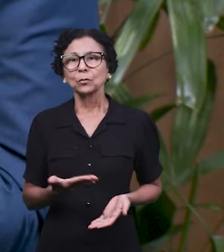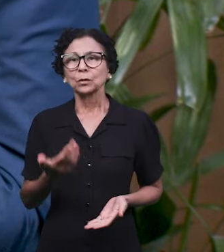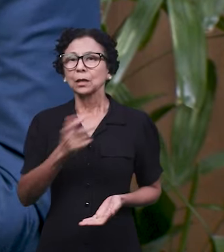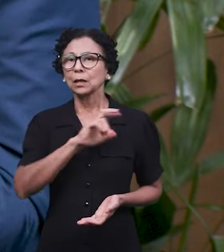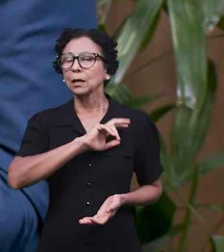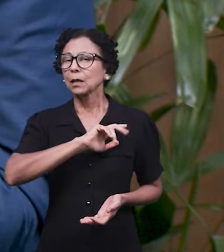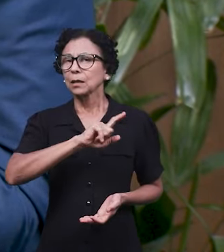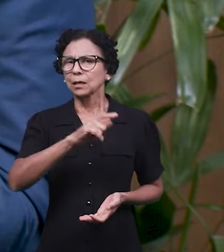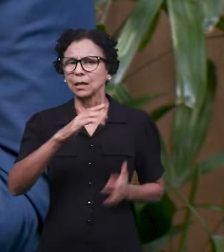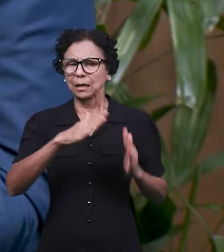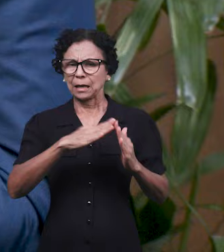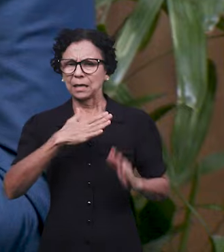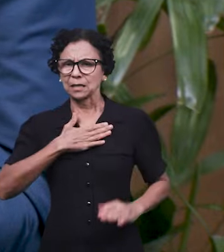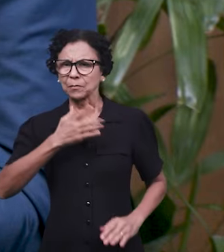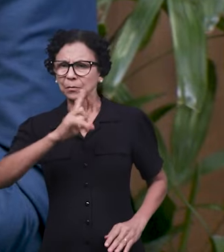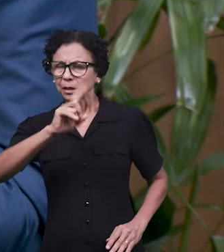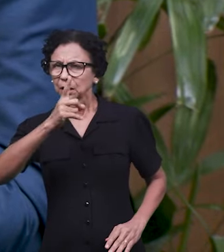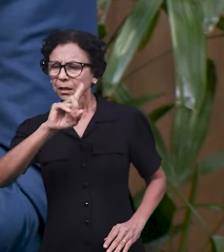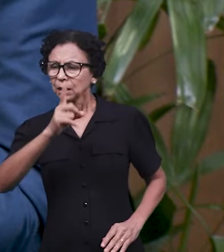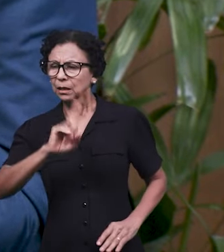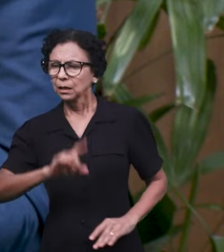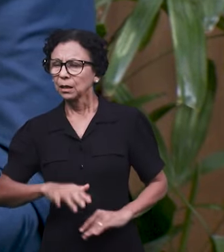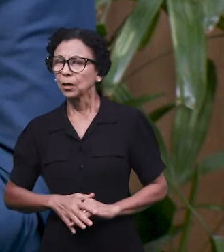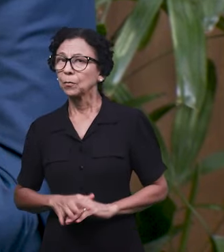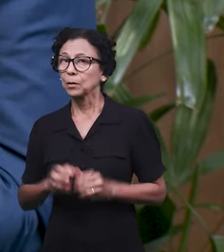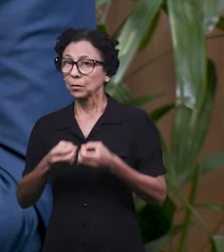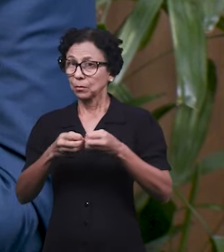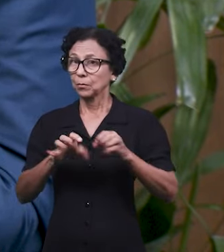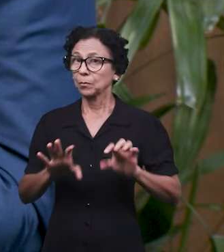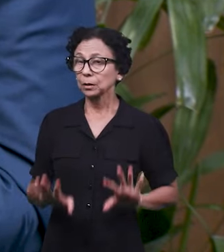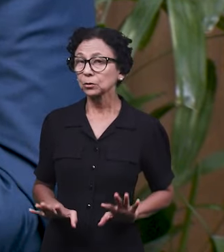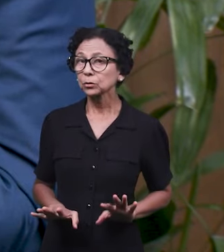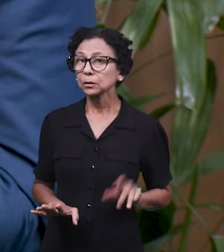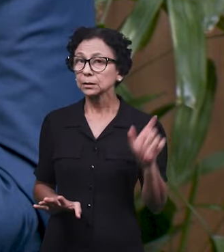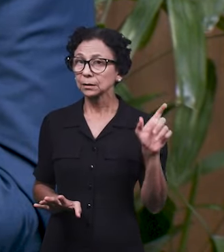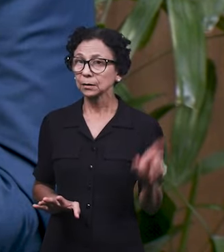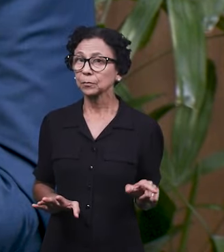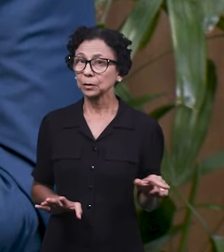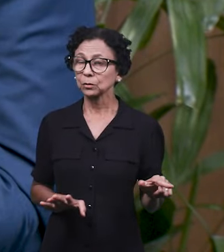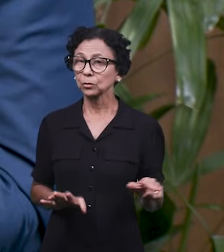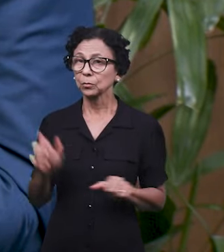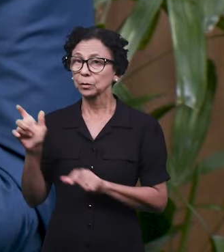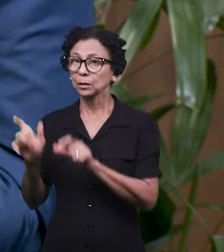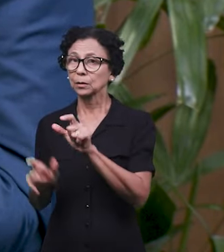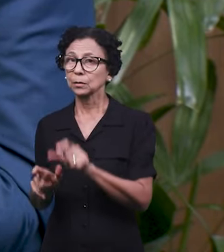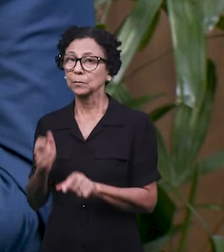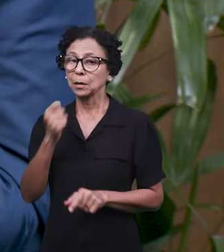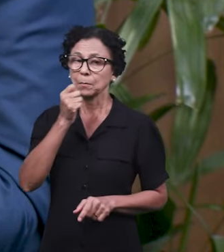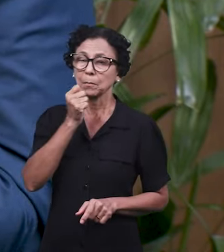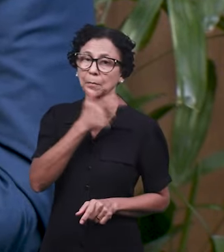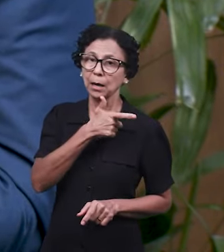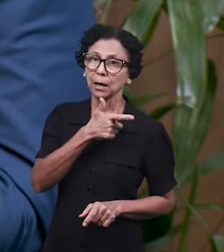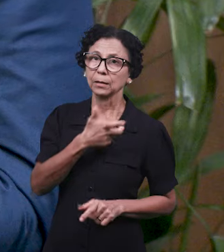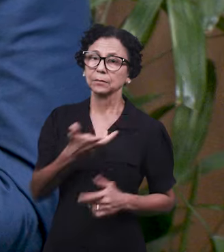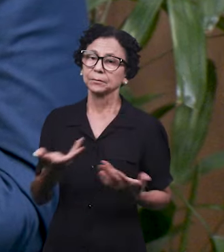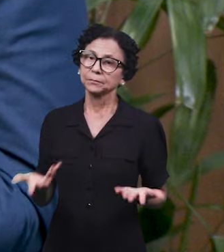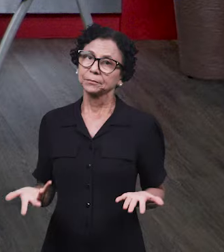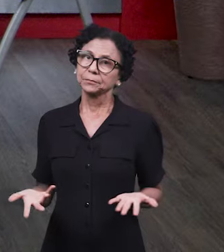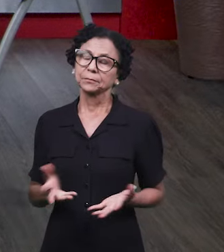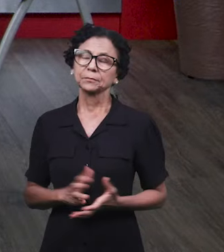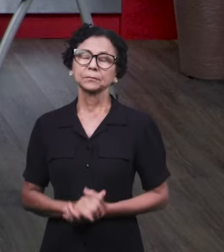vinha de outro outro lugar mas na verdade Olha o prejuízo que ela teve por conta ali daquela daquela situação daquela difamação ali colocada contra